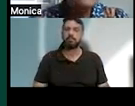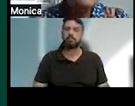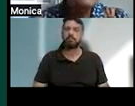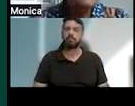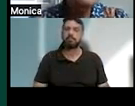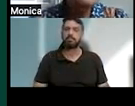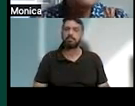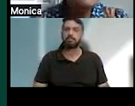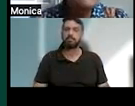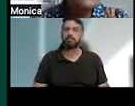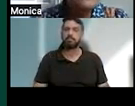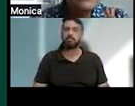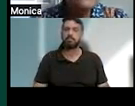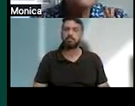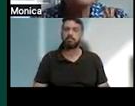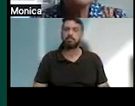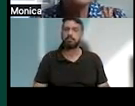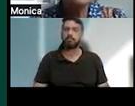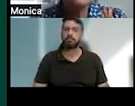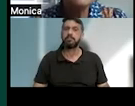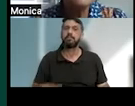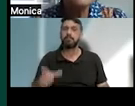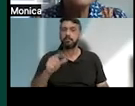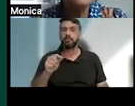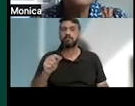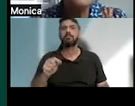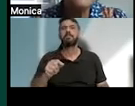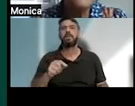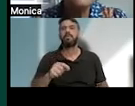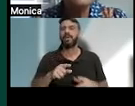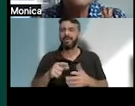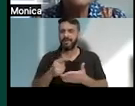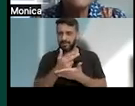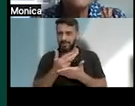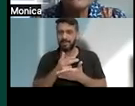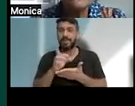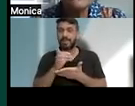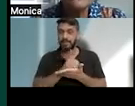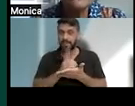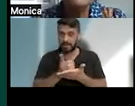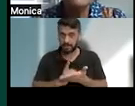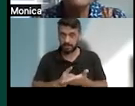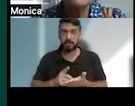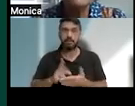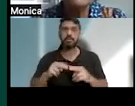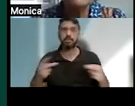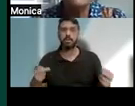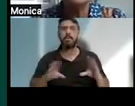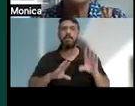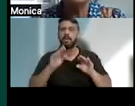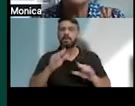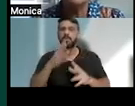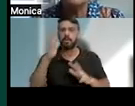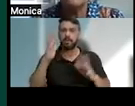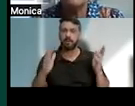Por exemplo, Juliano faz design de proteínas, a Ana trabalha com as plantas,